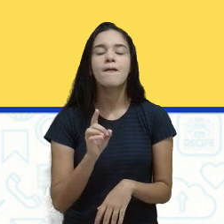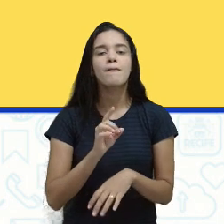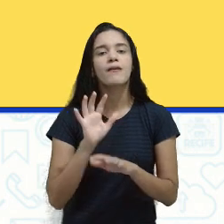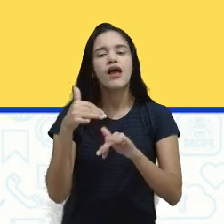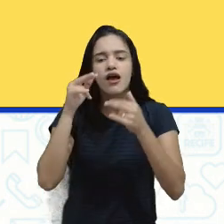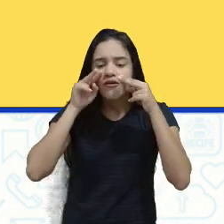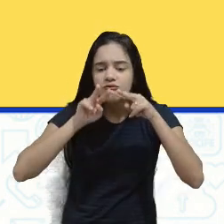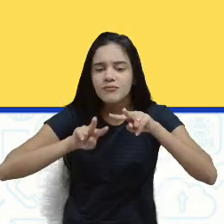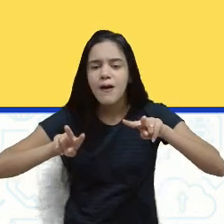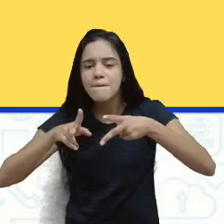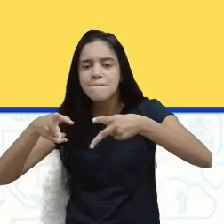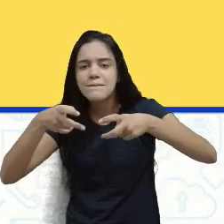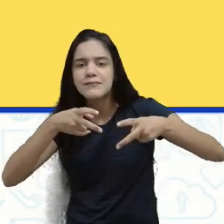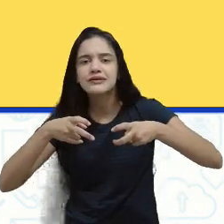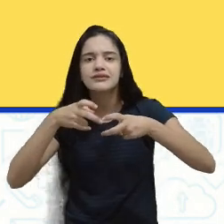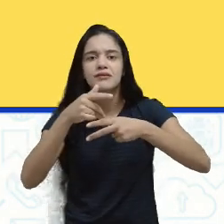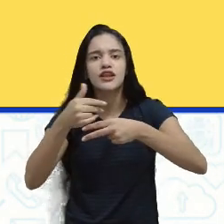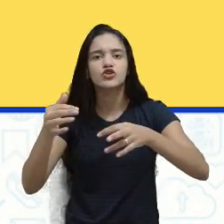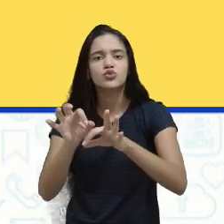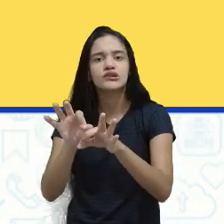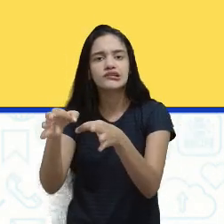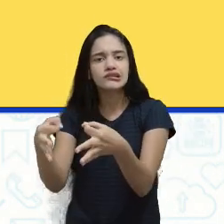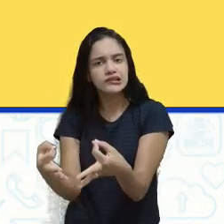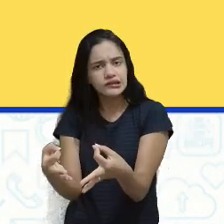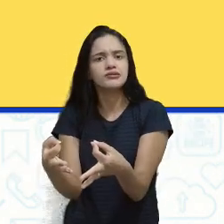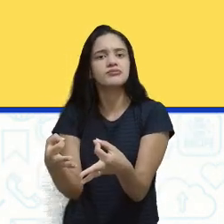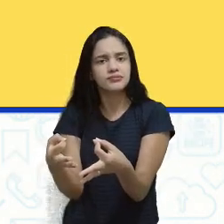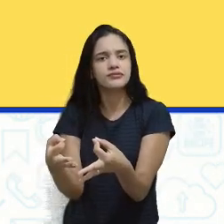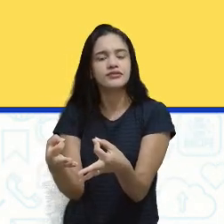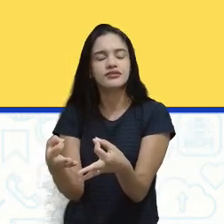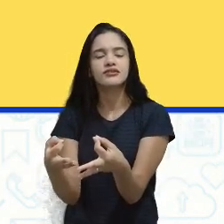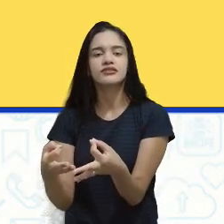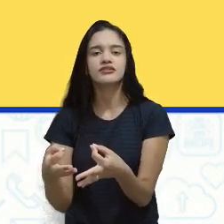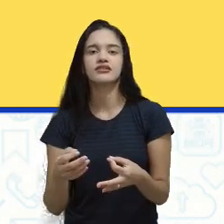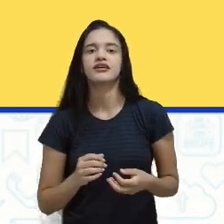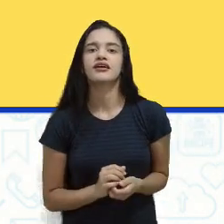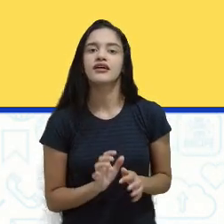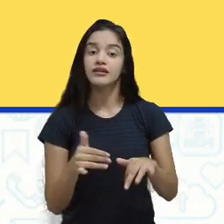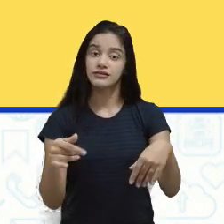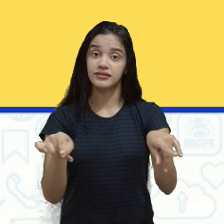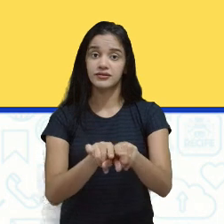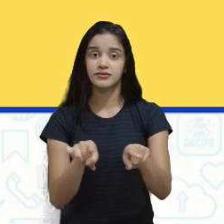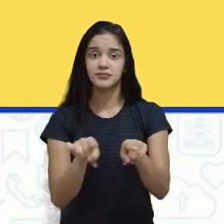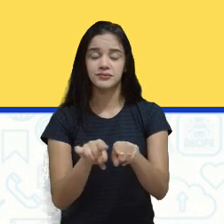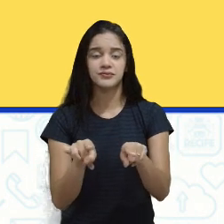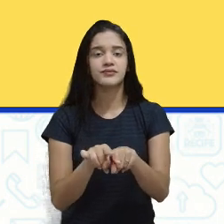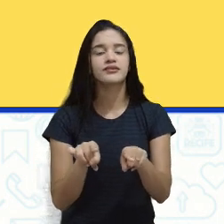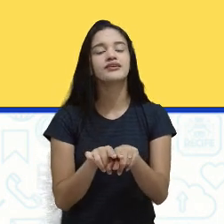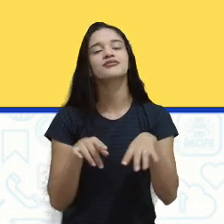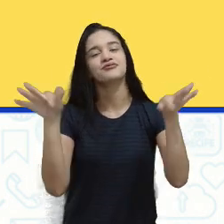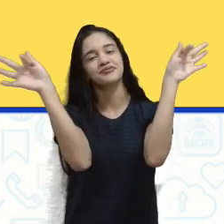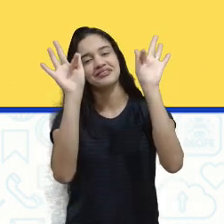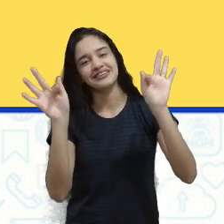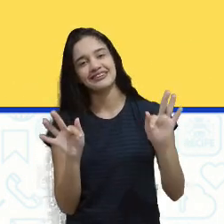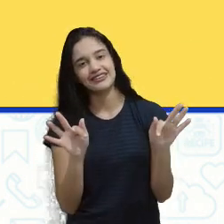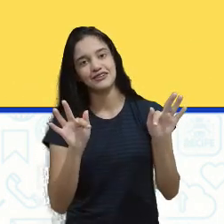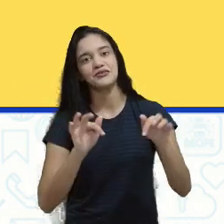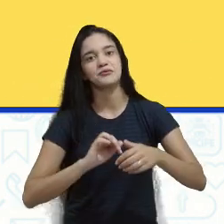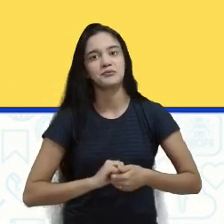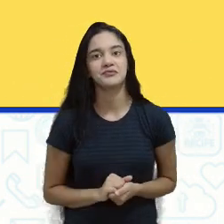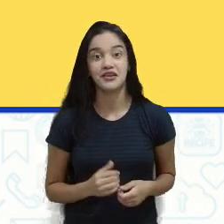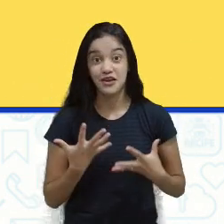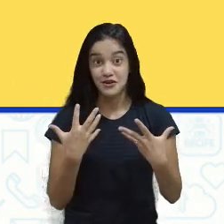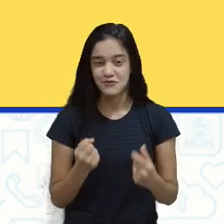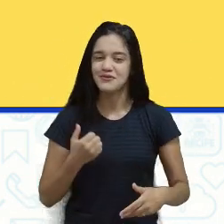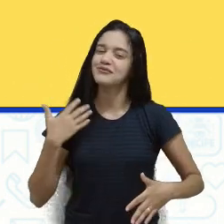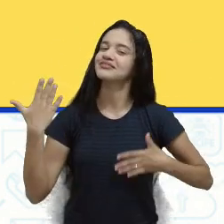belo nas coisas simples, não é? As coisas simples também nos fazem felizes. Então, vamos